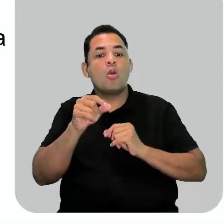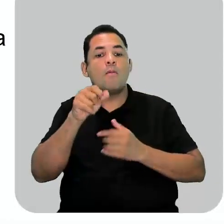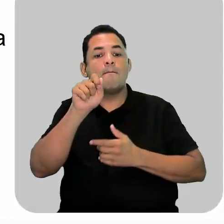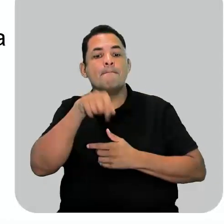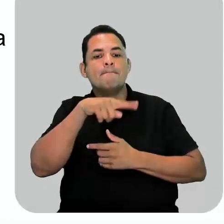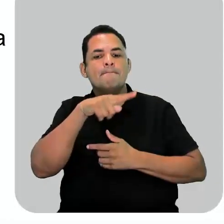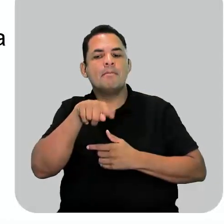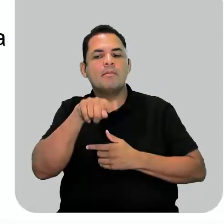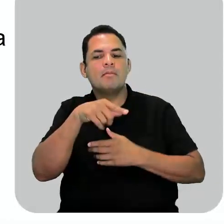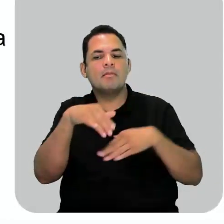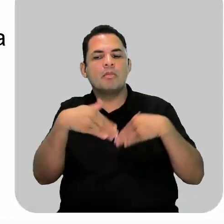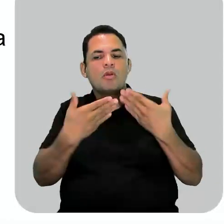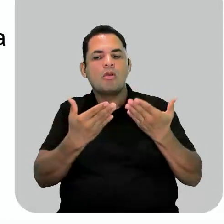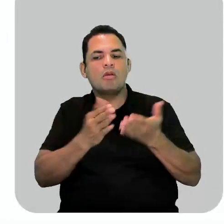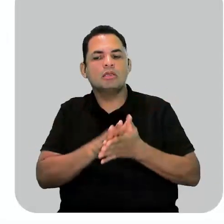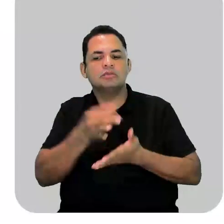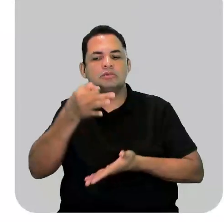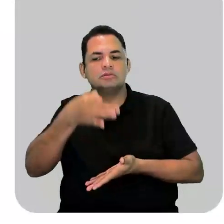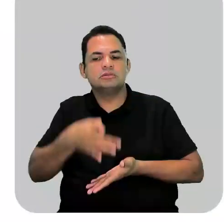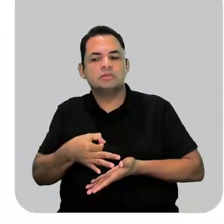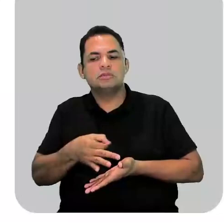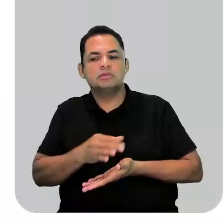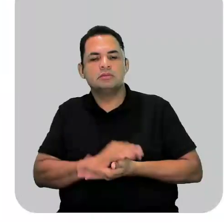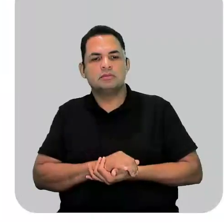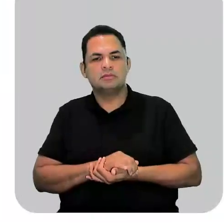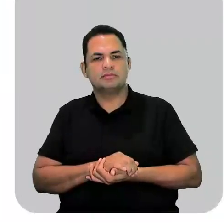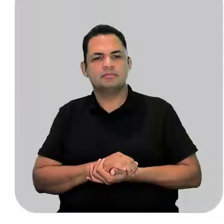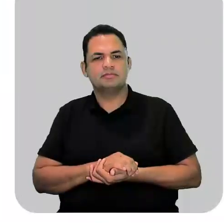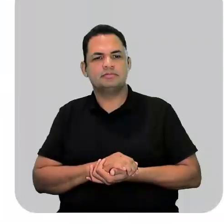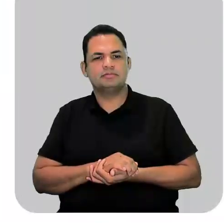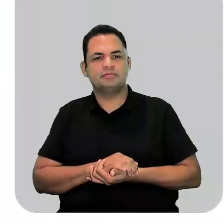opção correta.